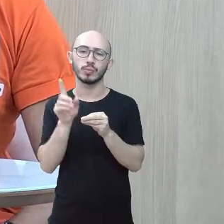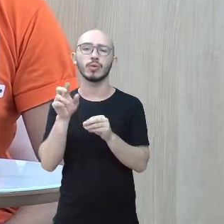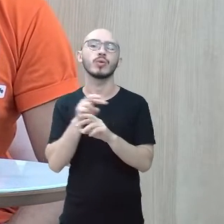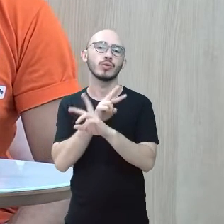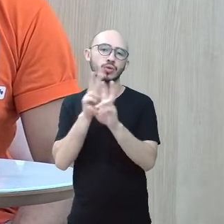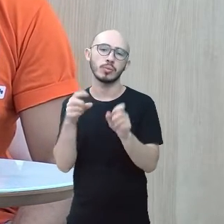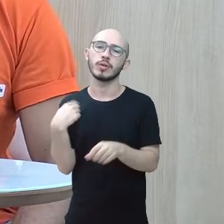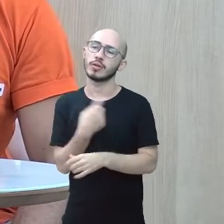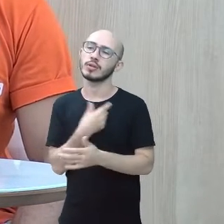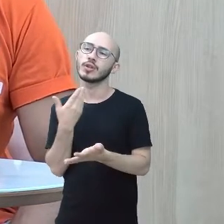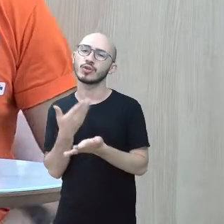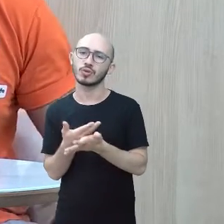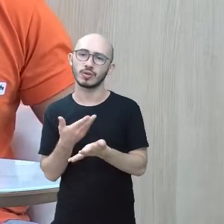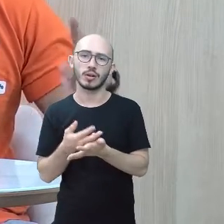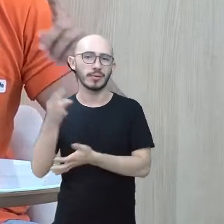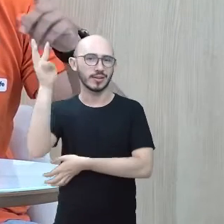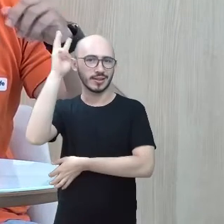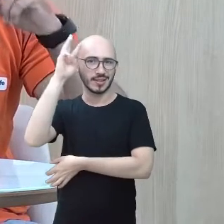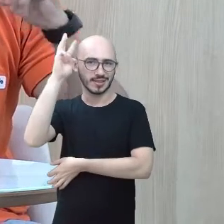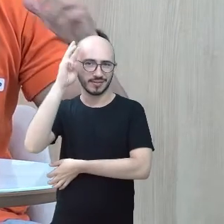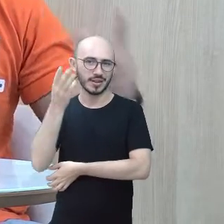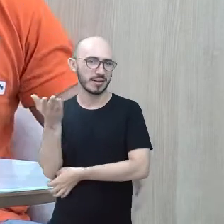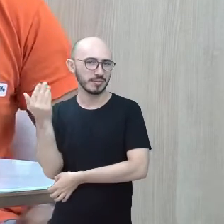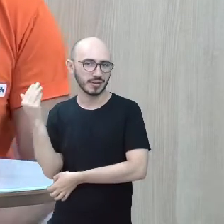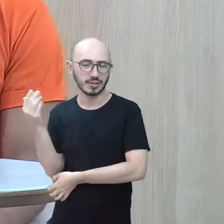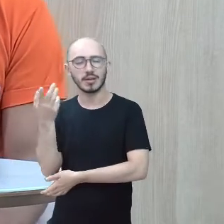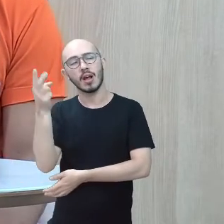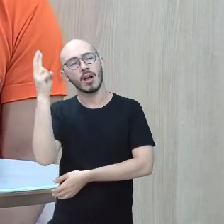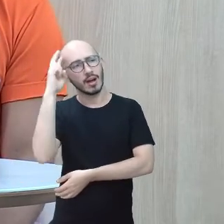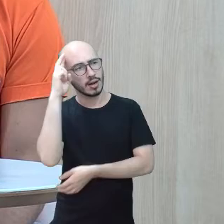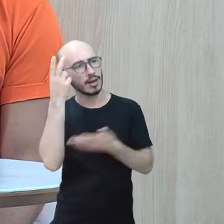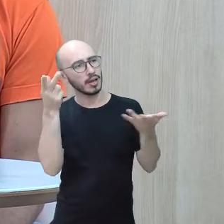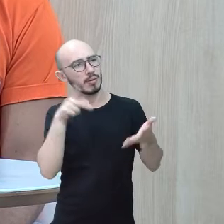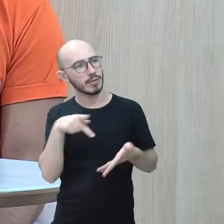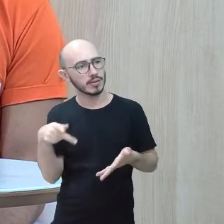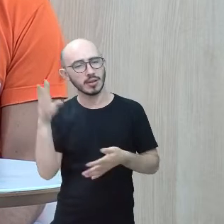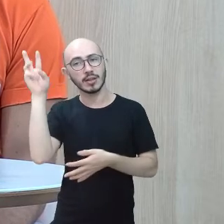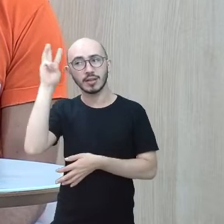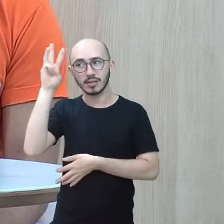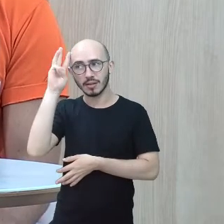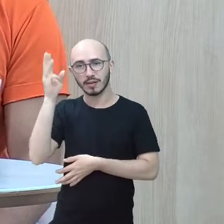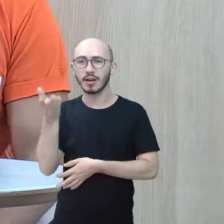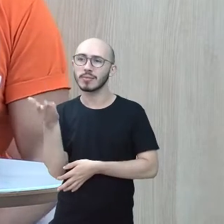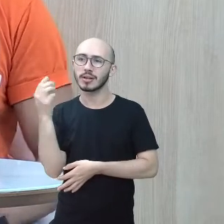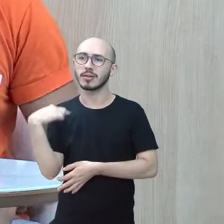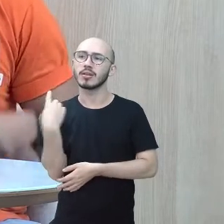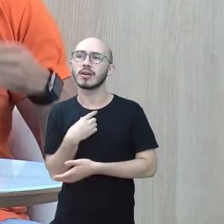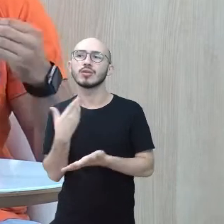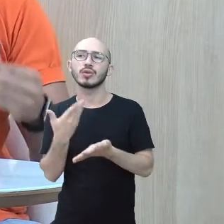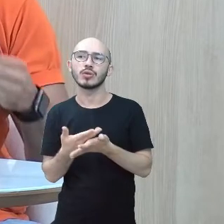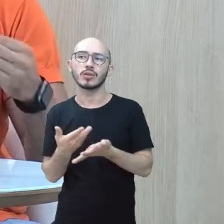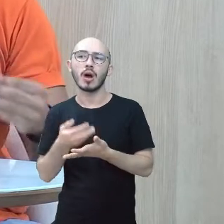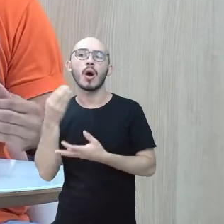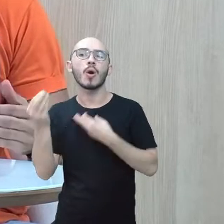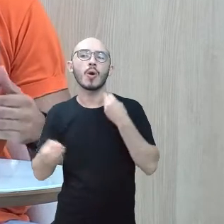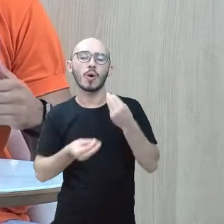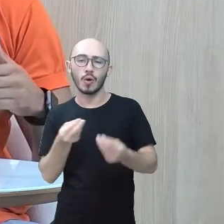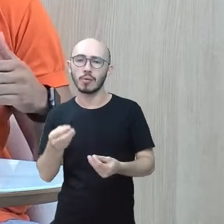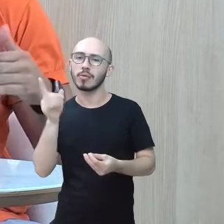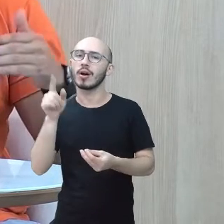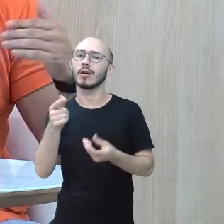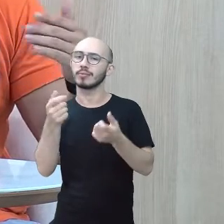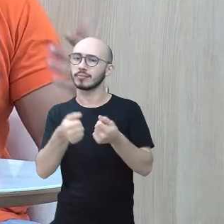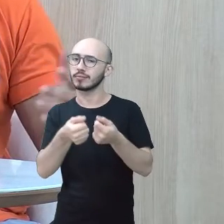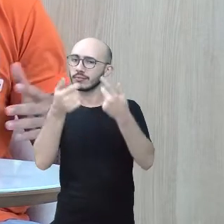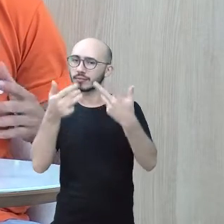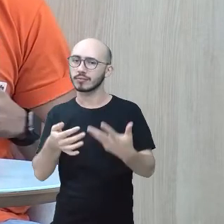que a gente viu aí na terça-feira, Briane, não esquece, por favor. Tá bom. A gente viu na terça-feira, certo? A definição aí, a